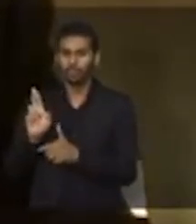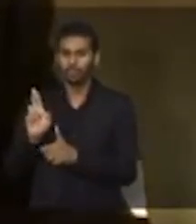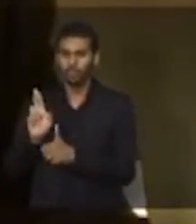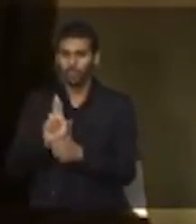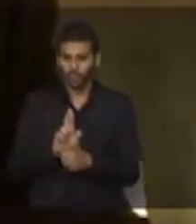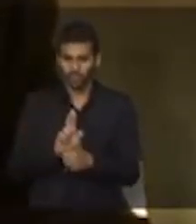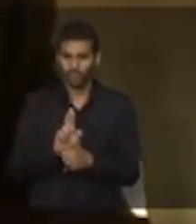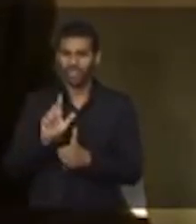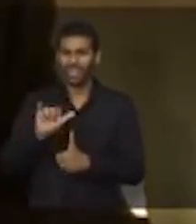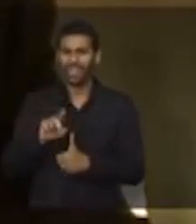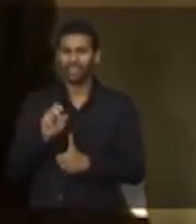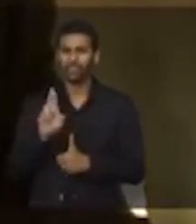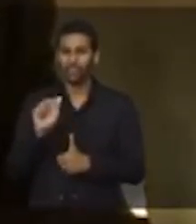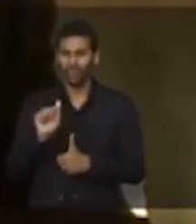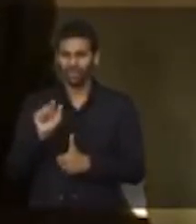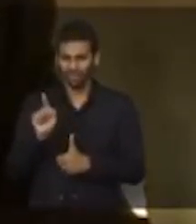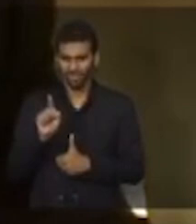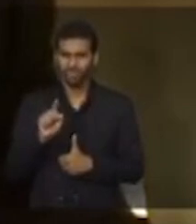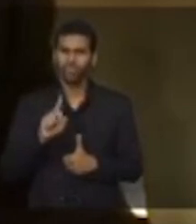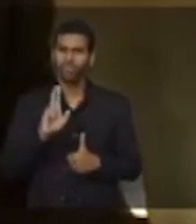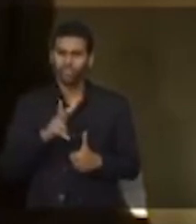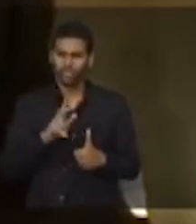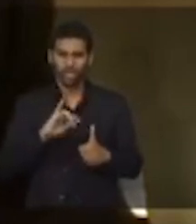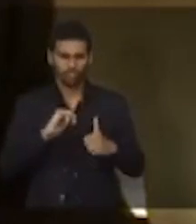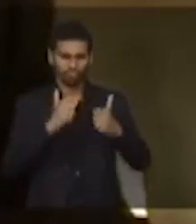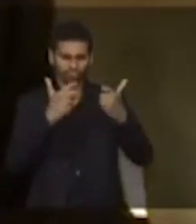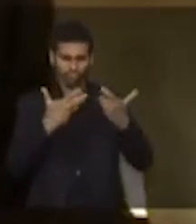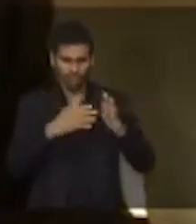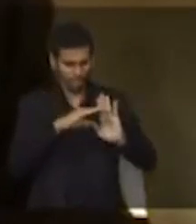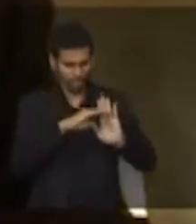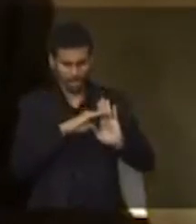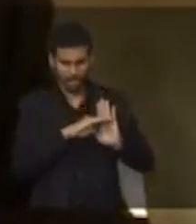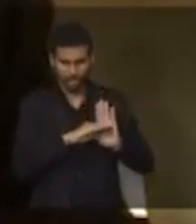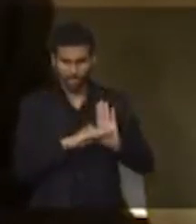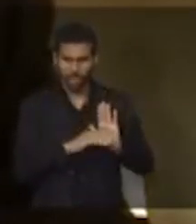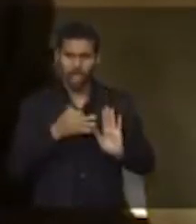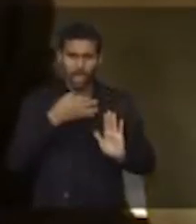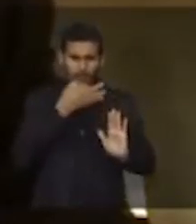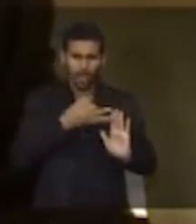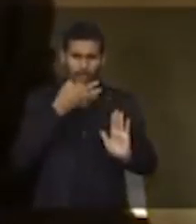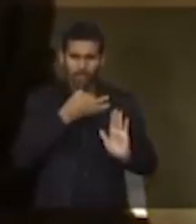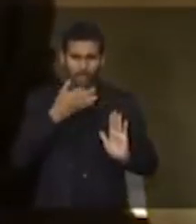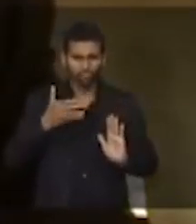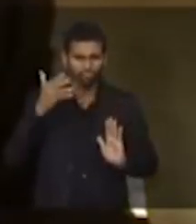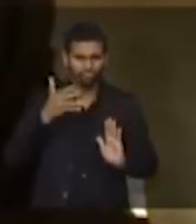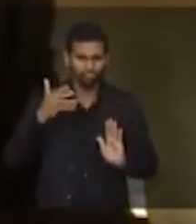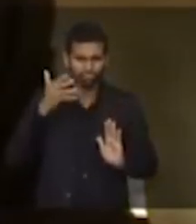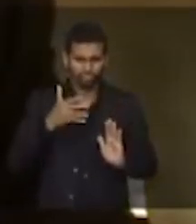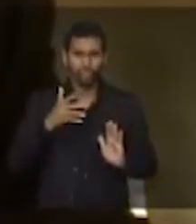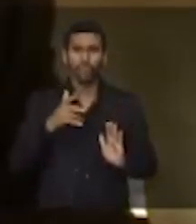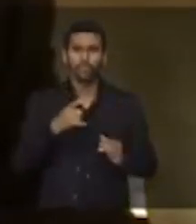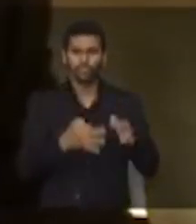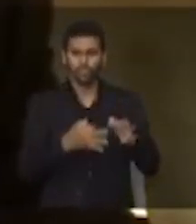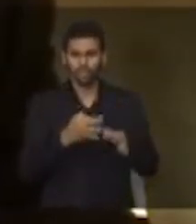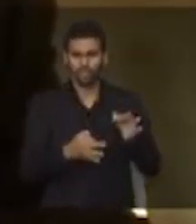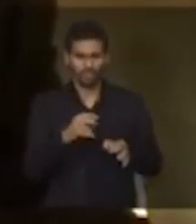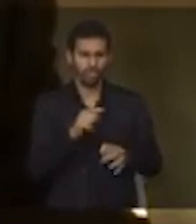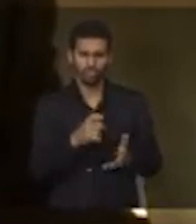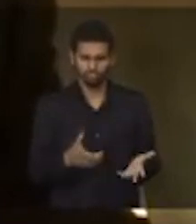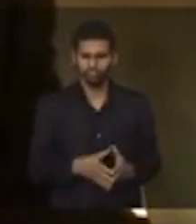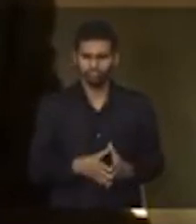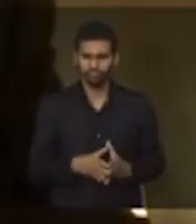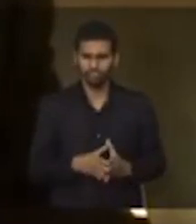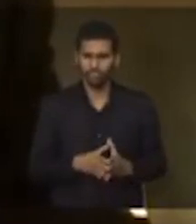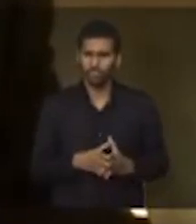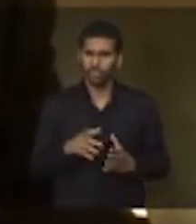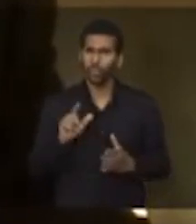Lindora Araújo, fez uma sustentação e veemente sustentação oral da tribuna na sessão de início de julgamento, que, portanto,